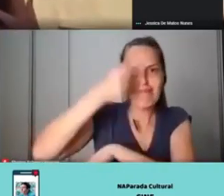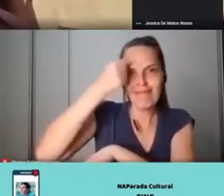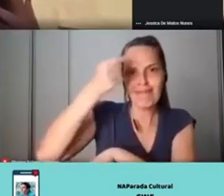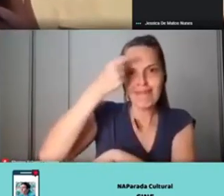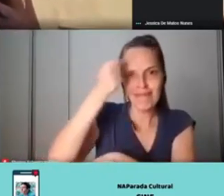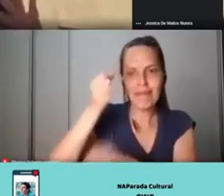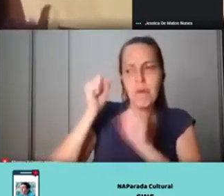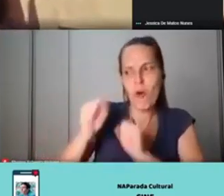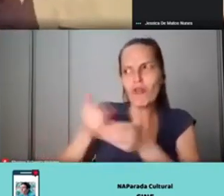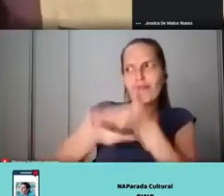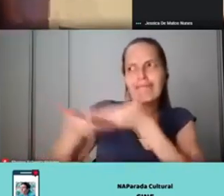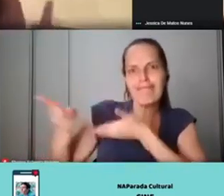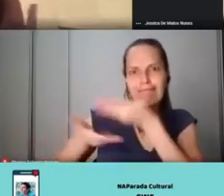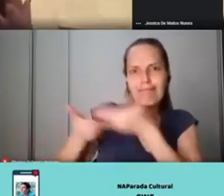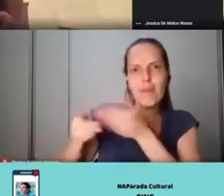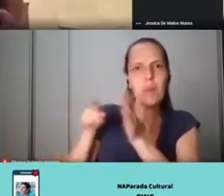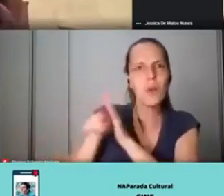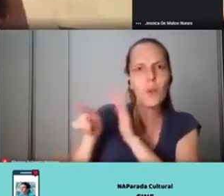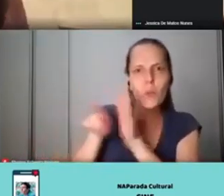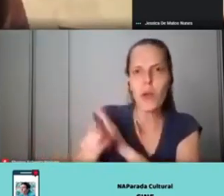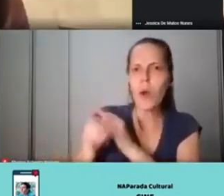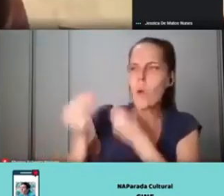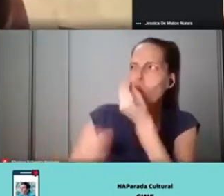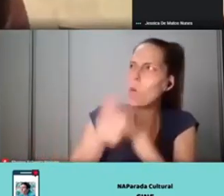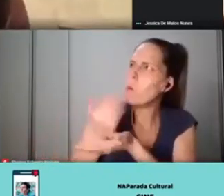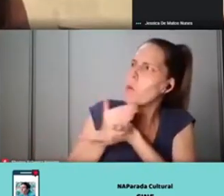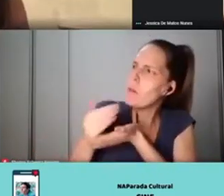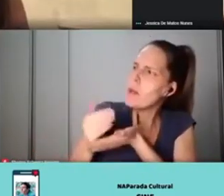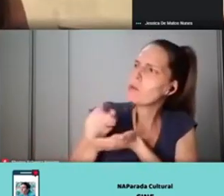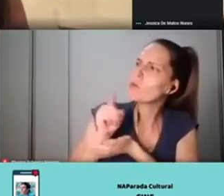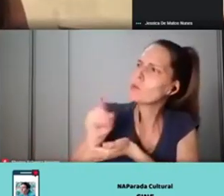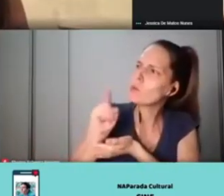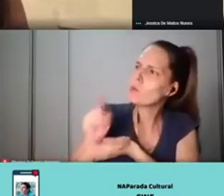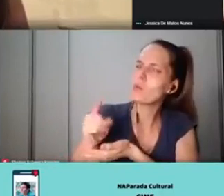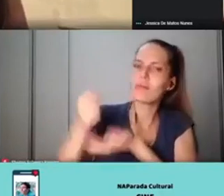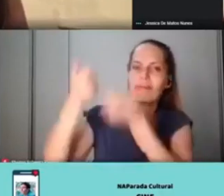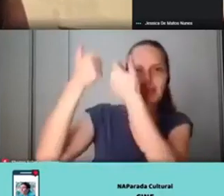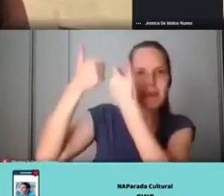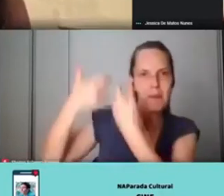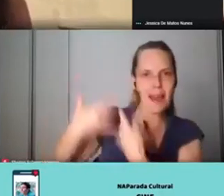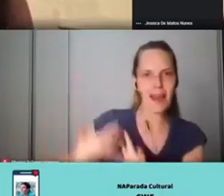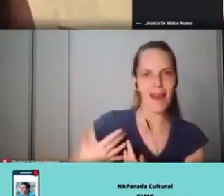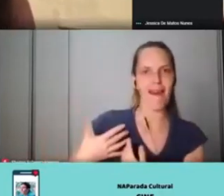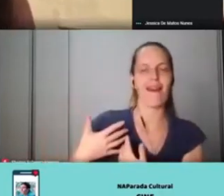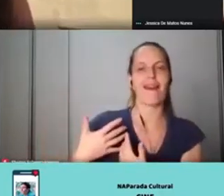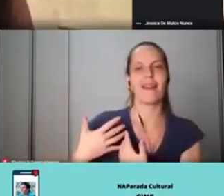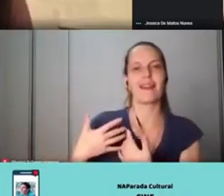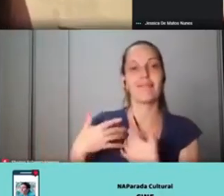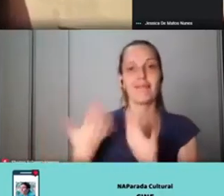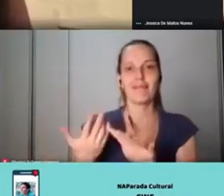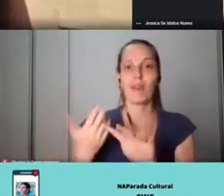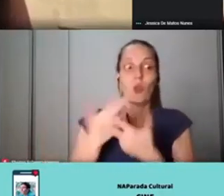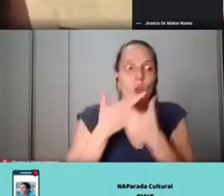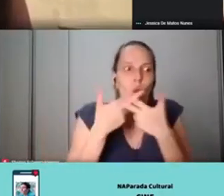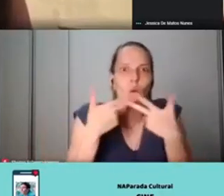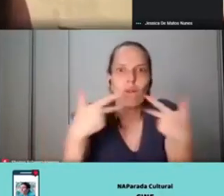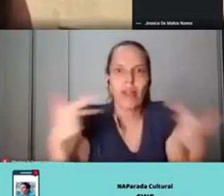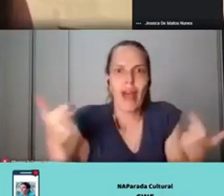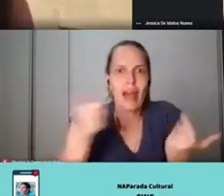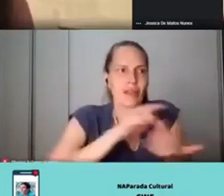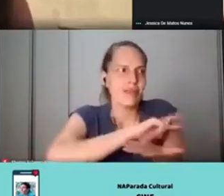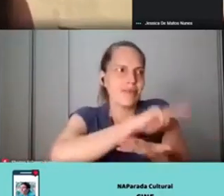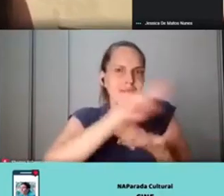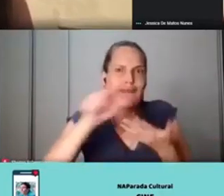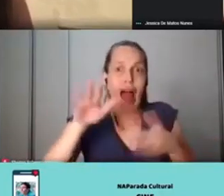eles e saber como foi para eles o início, né? E sim, vem tantas novidades que às vezes a gente pode se